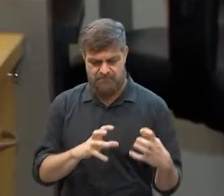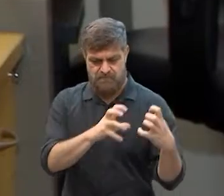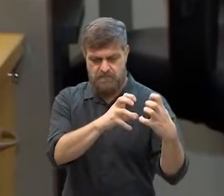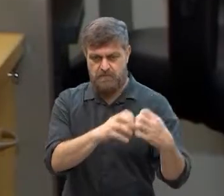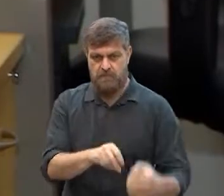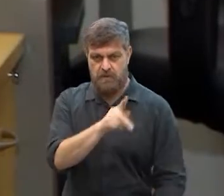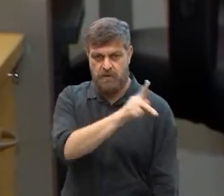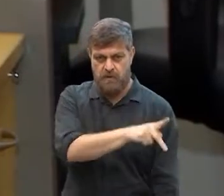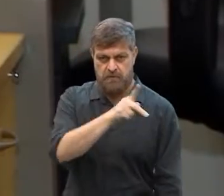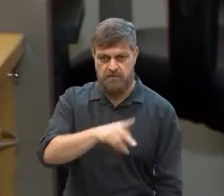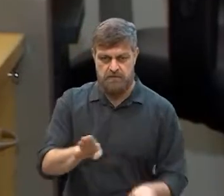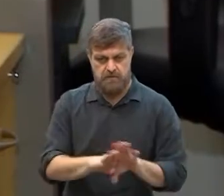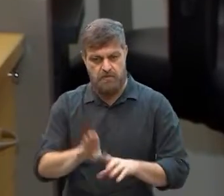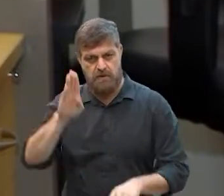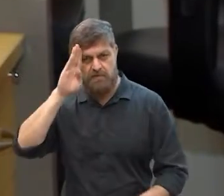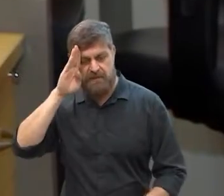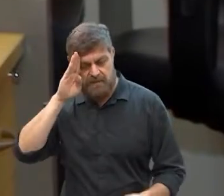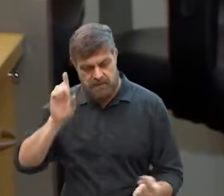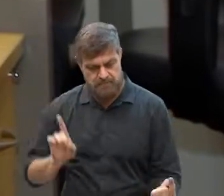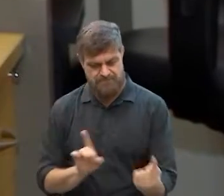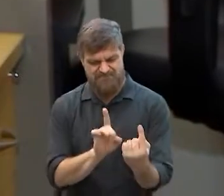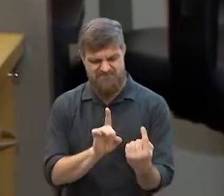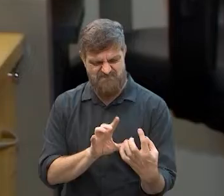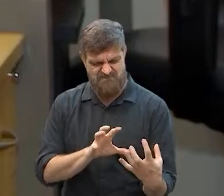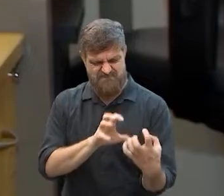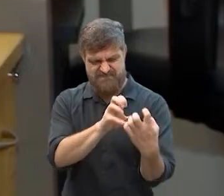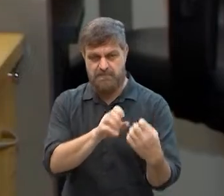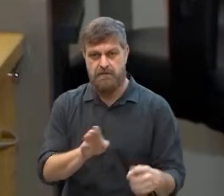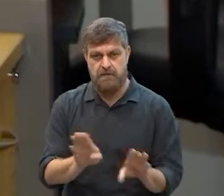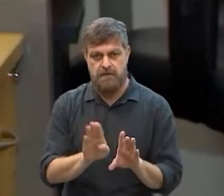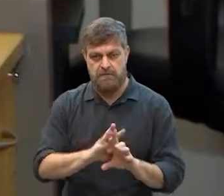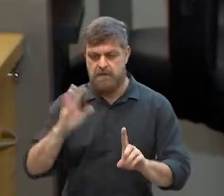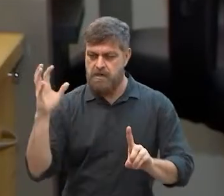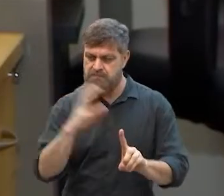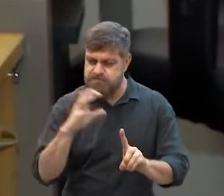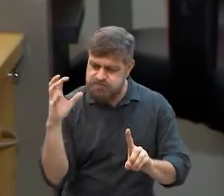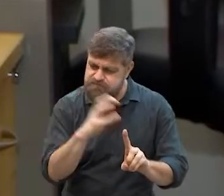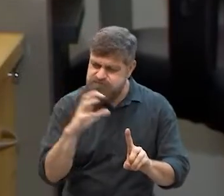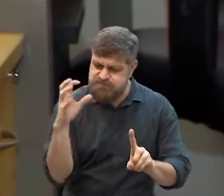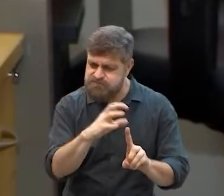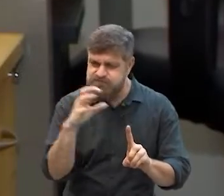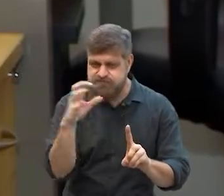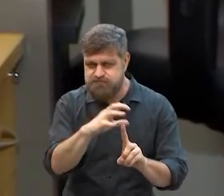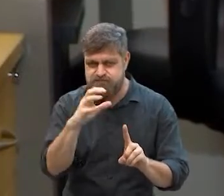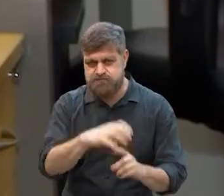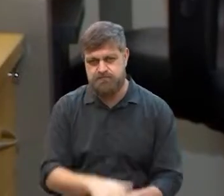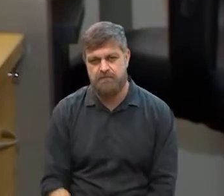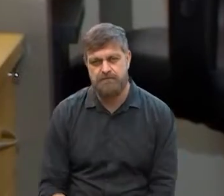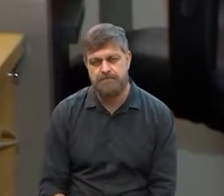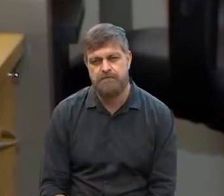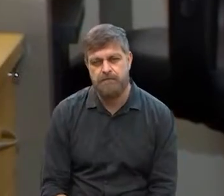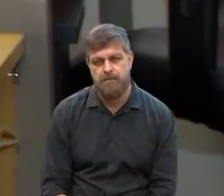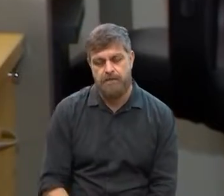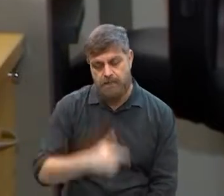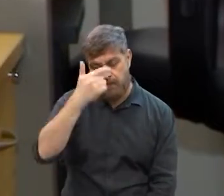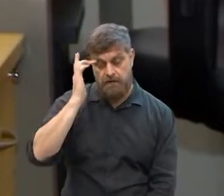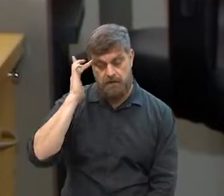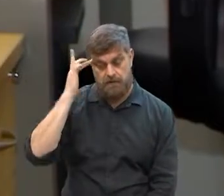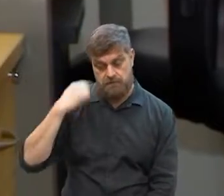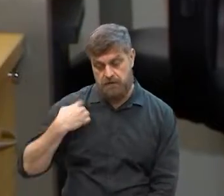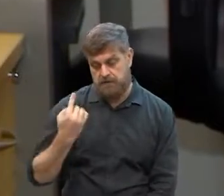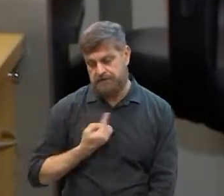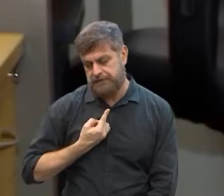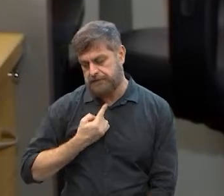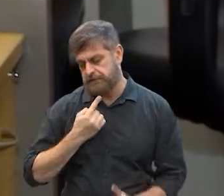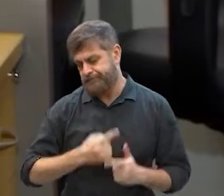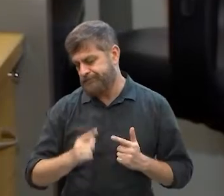entre o professor e o militar, assédio moral no trabalho. Então, eu acho que nós vamos ter